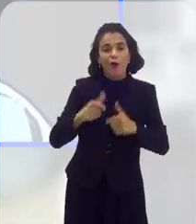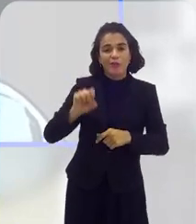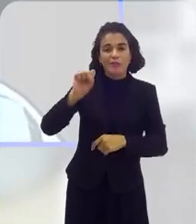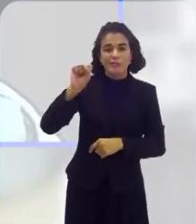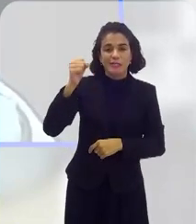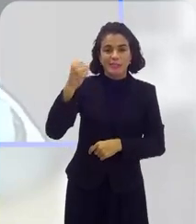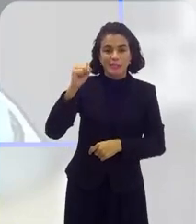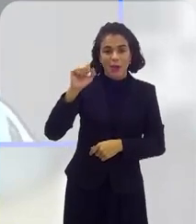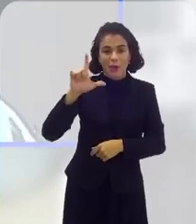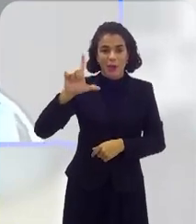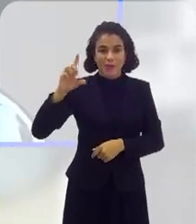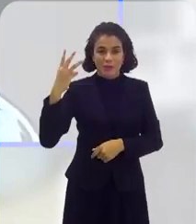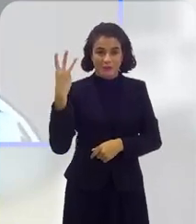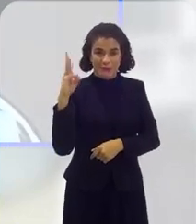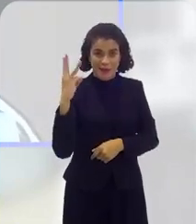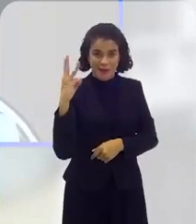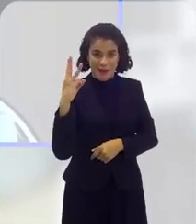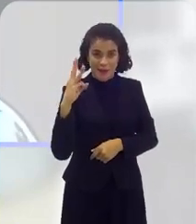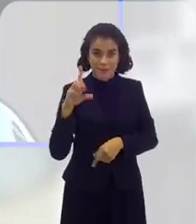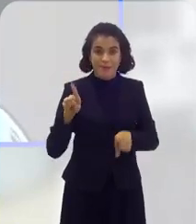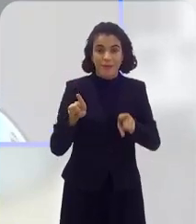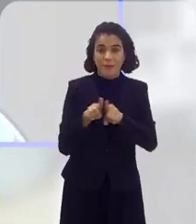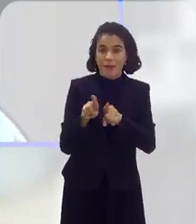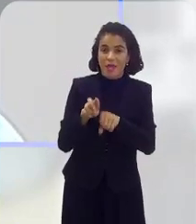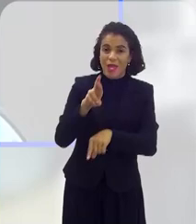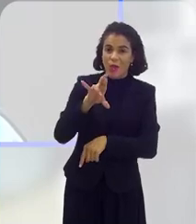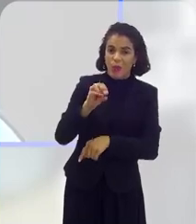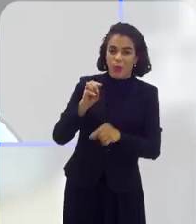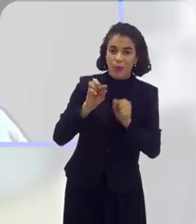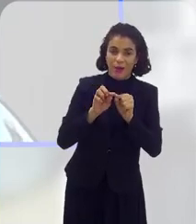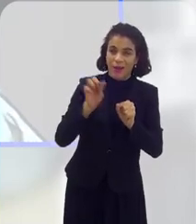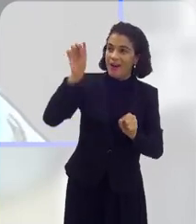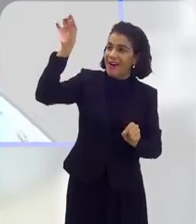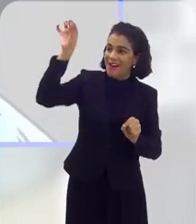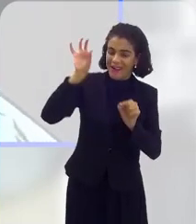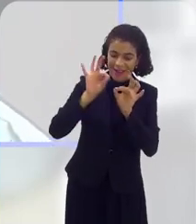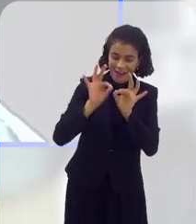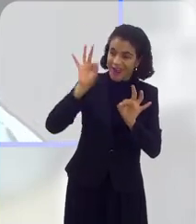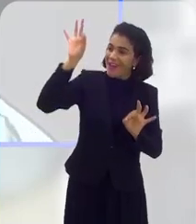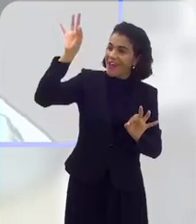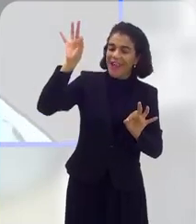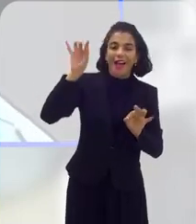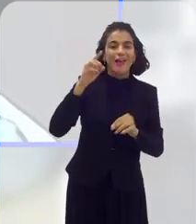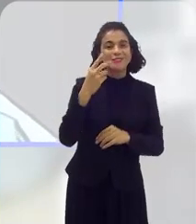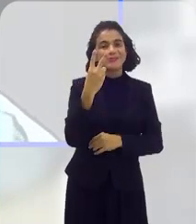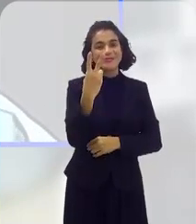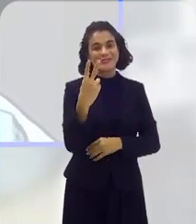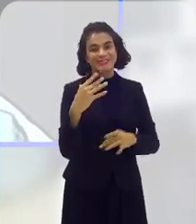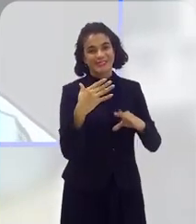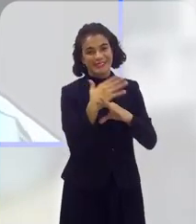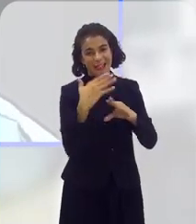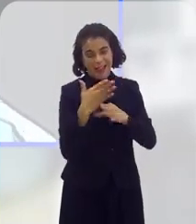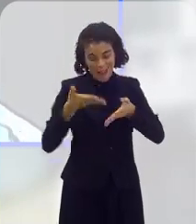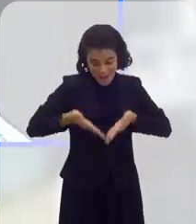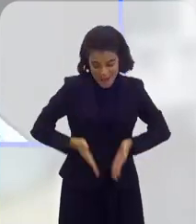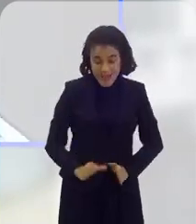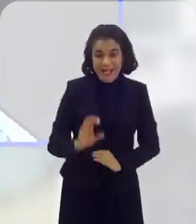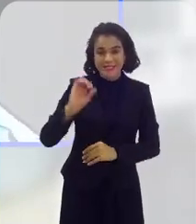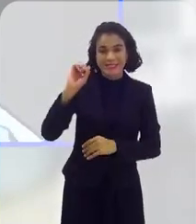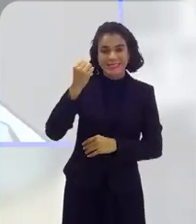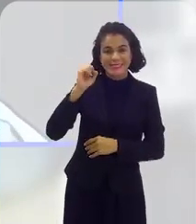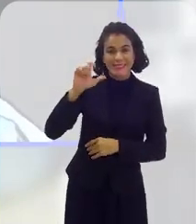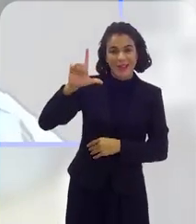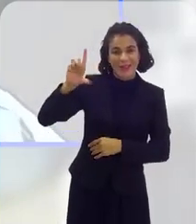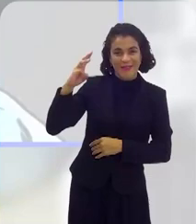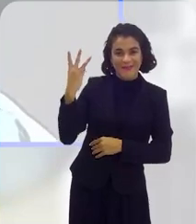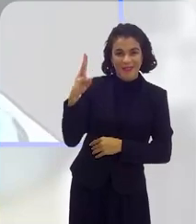em São Luís do Maranhão, entre São Luís do Maranhão e Rio de Janeiro, que são as duas minhas duas cidades. Eu nasci em São Luís